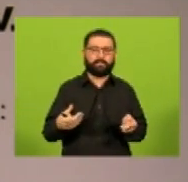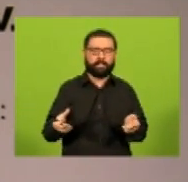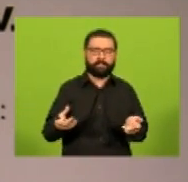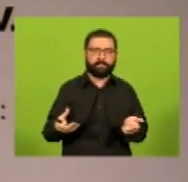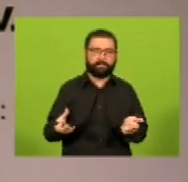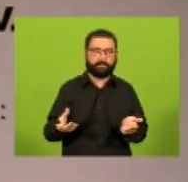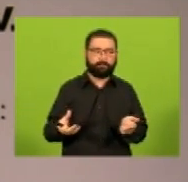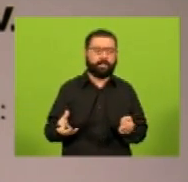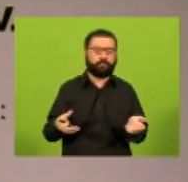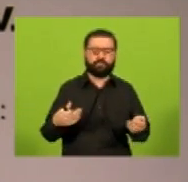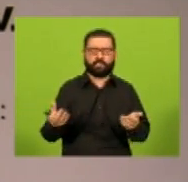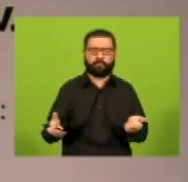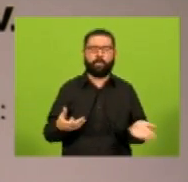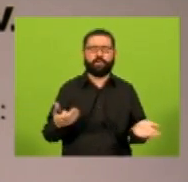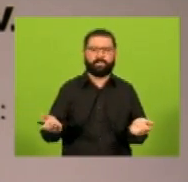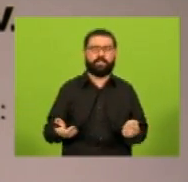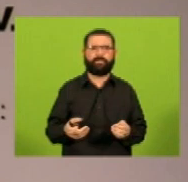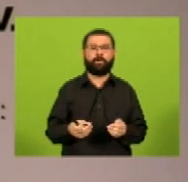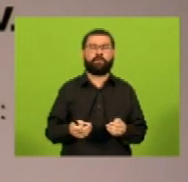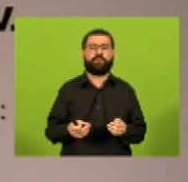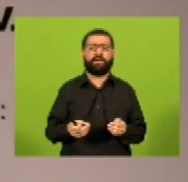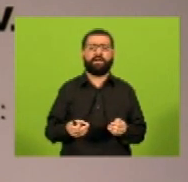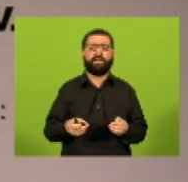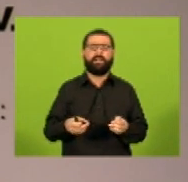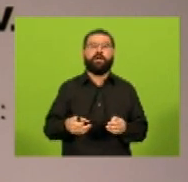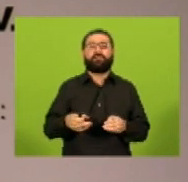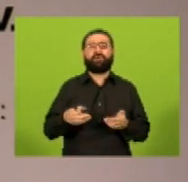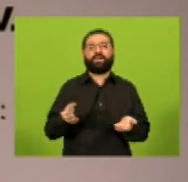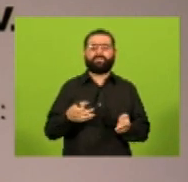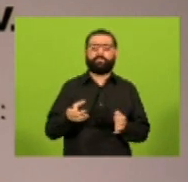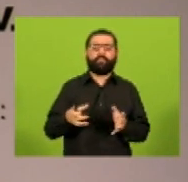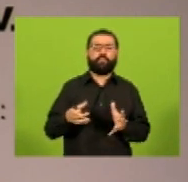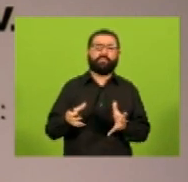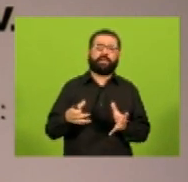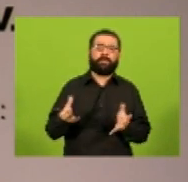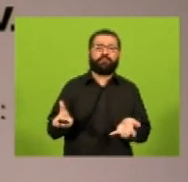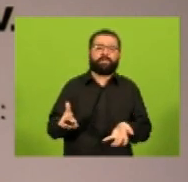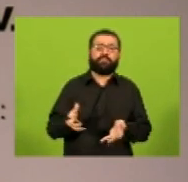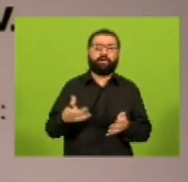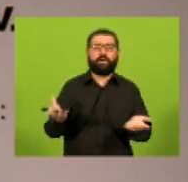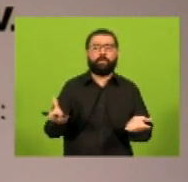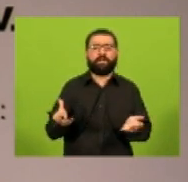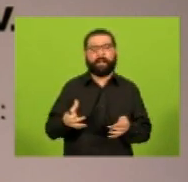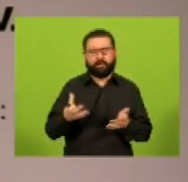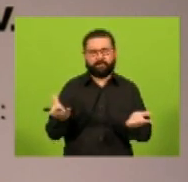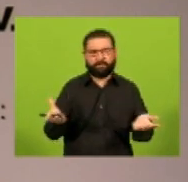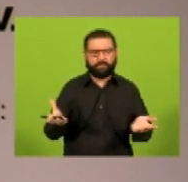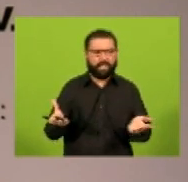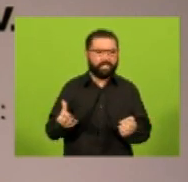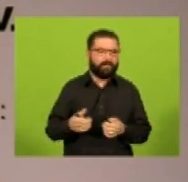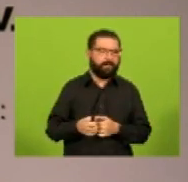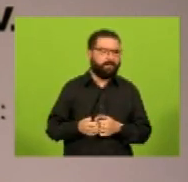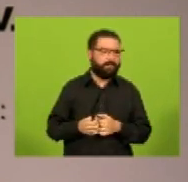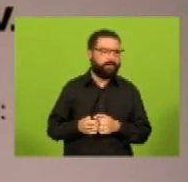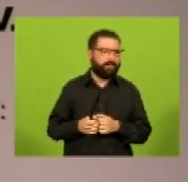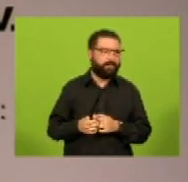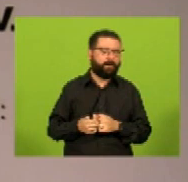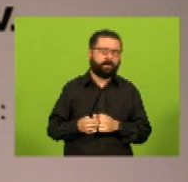esses bicos, essas pontas, esses filtros, né? Só que esses produtos também não são tão recomendados,